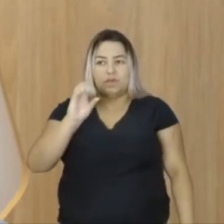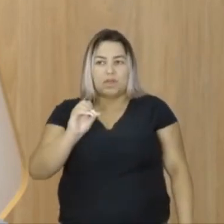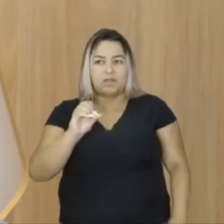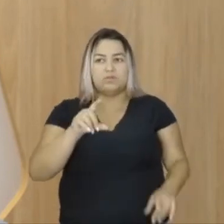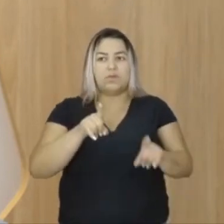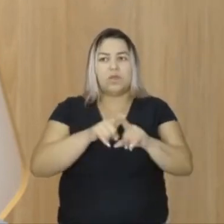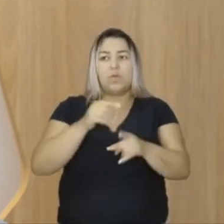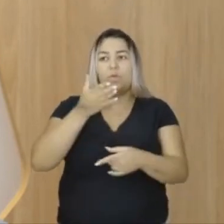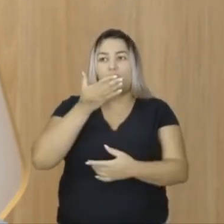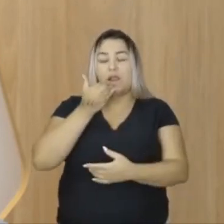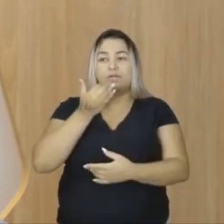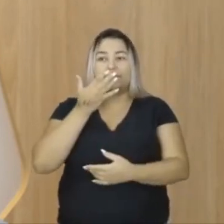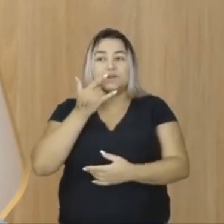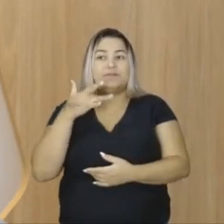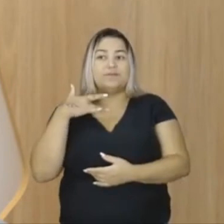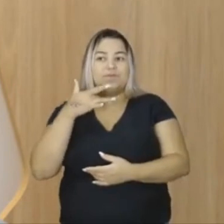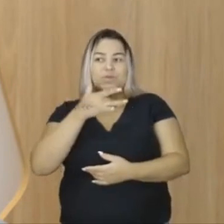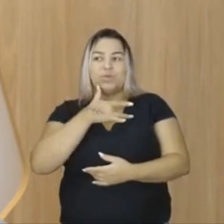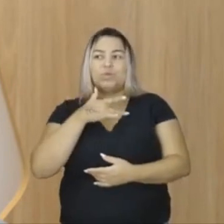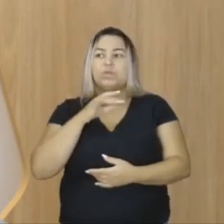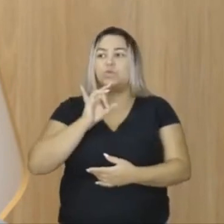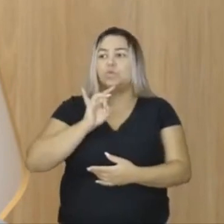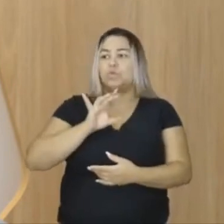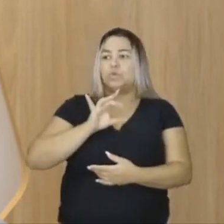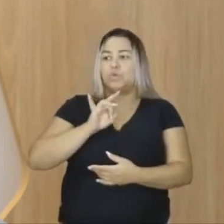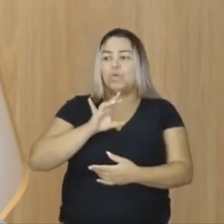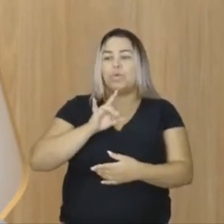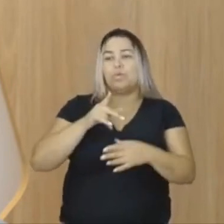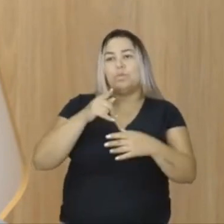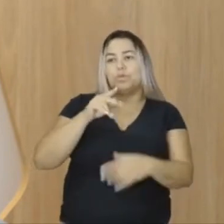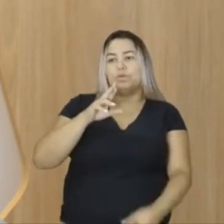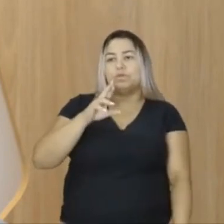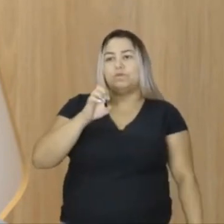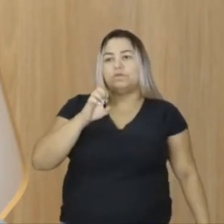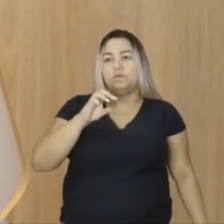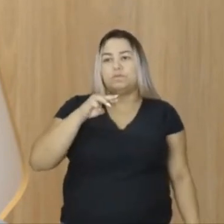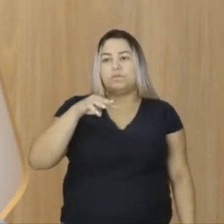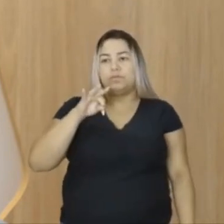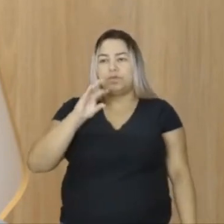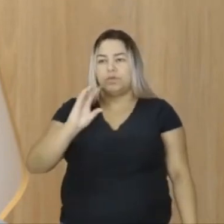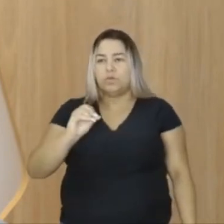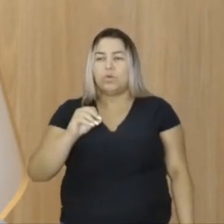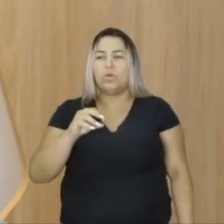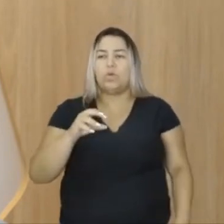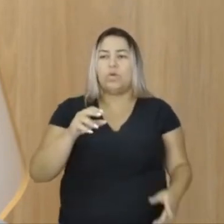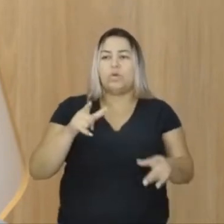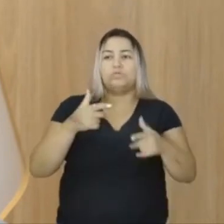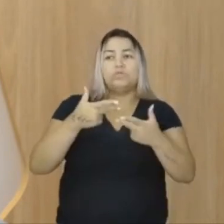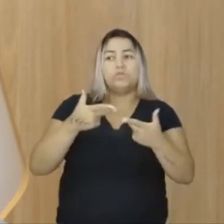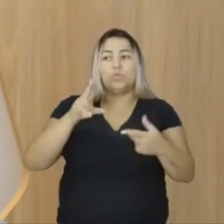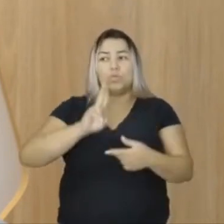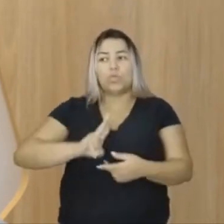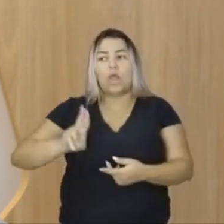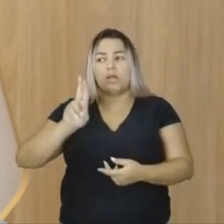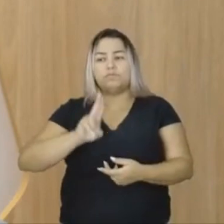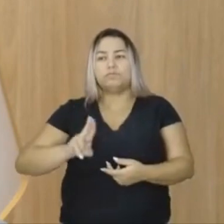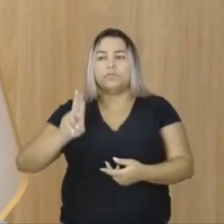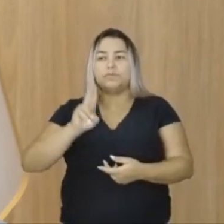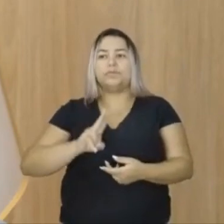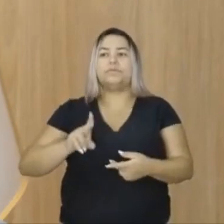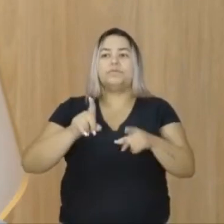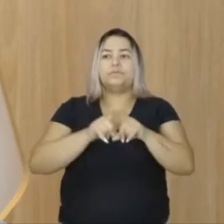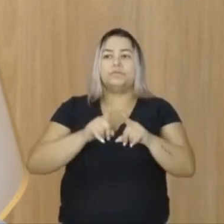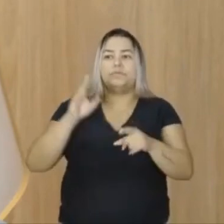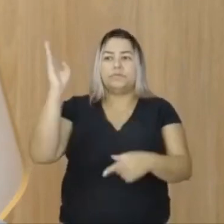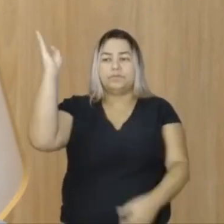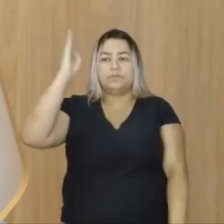alimento saudável. A questão não é o processamento, a questão são os ingredientes que vão ser utilizados no processamento. E o Brasil se tornou o